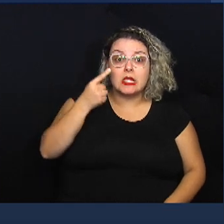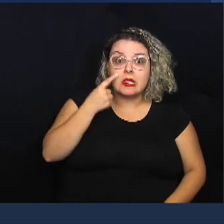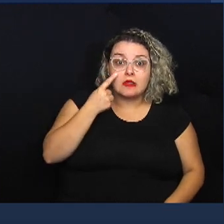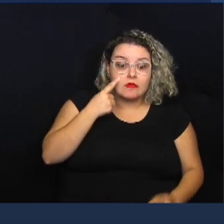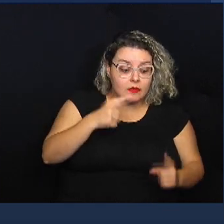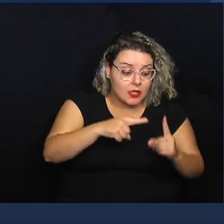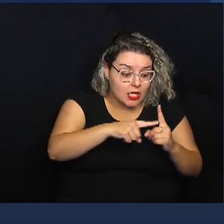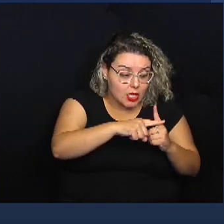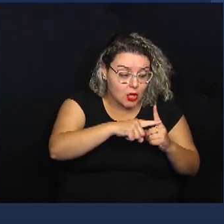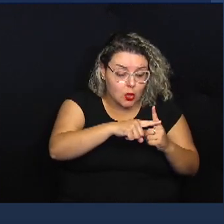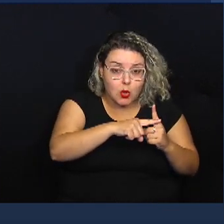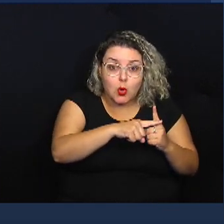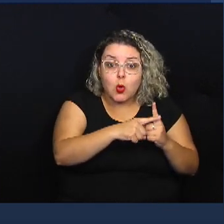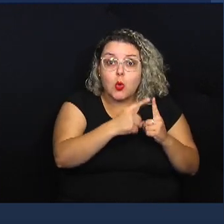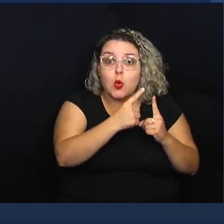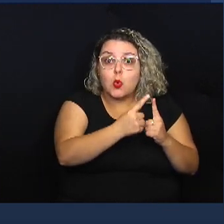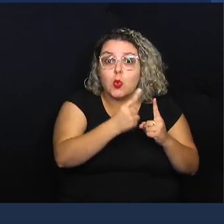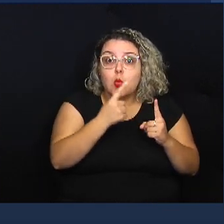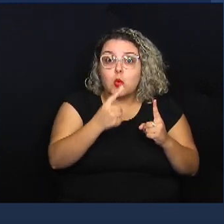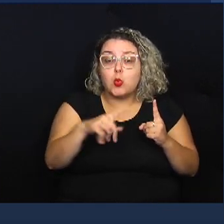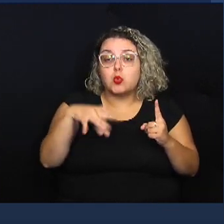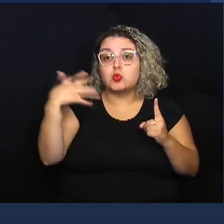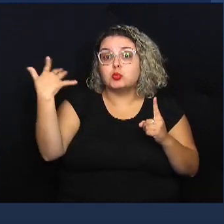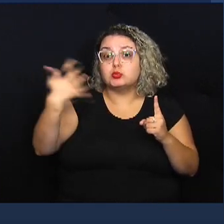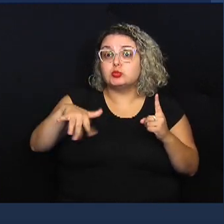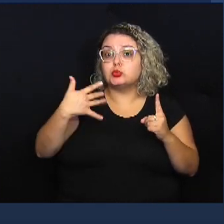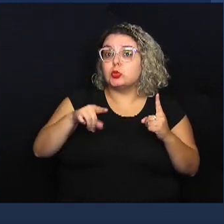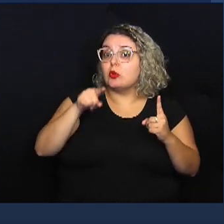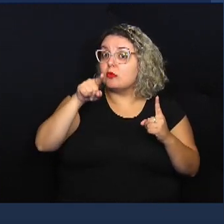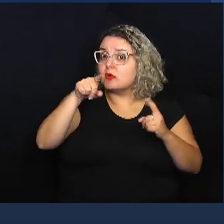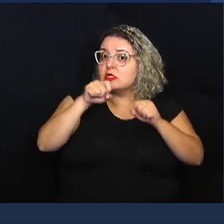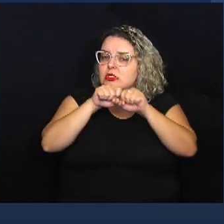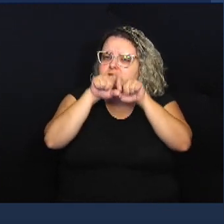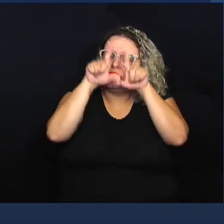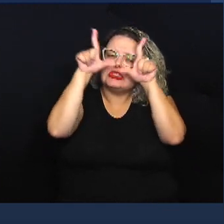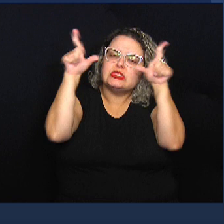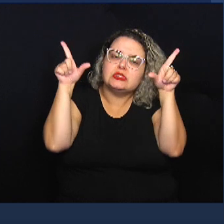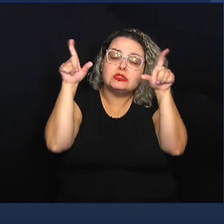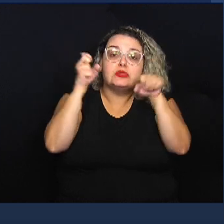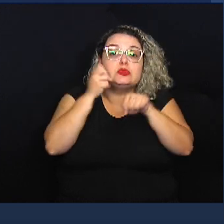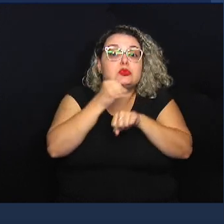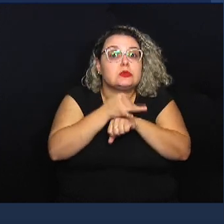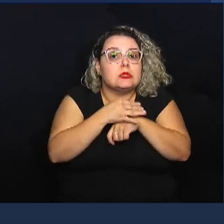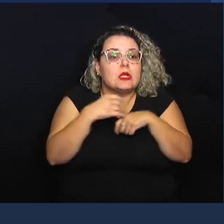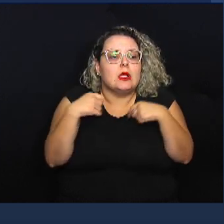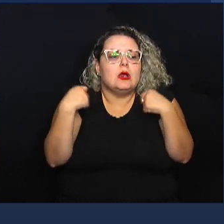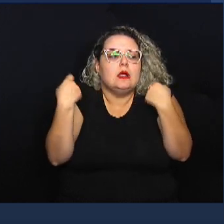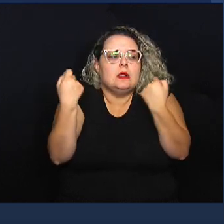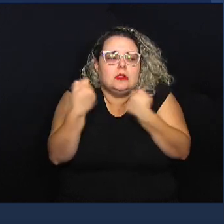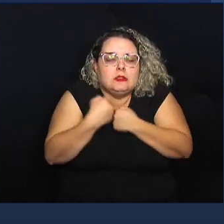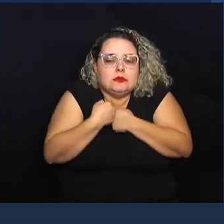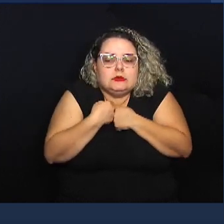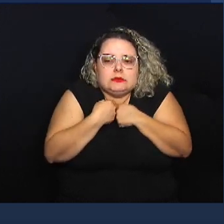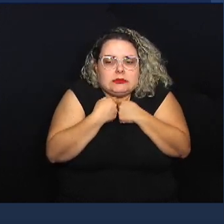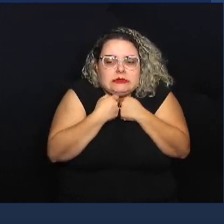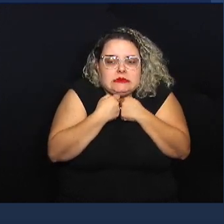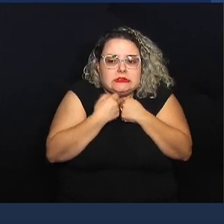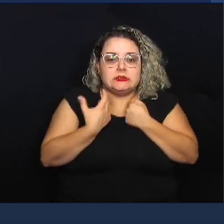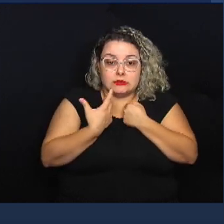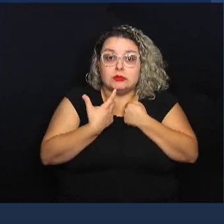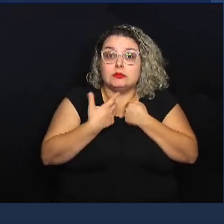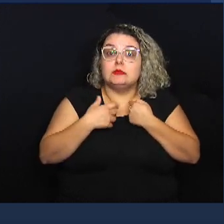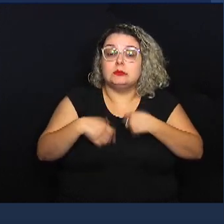hein? Mínima de 11 graus. Então, atenção para você que acorda cedinho. Precisa tirar aquele agasalho, aquela blusa de